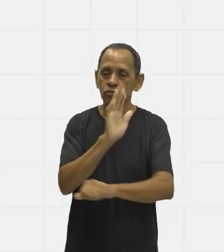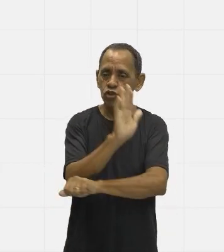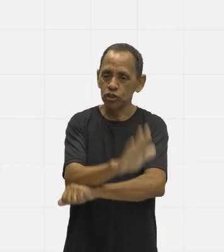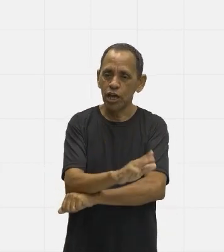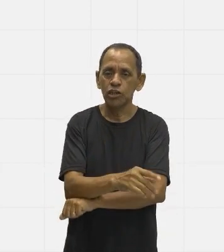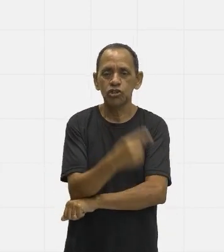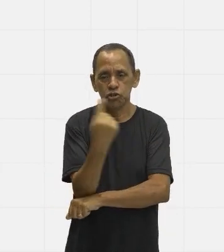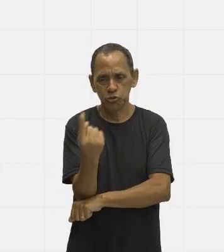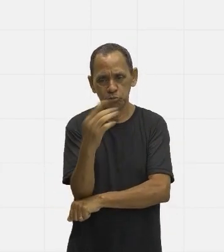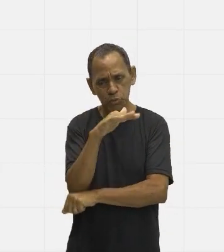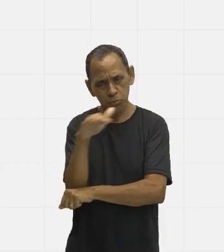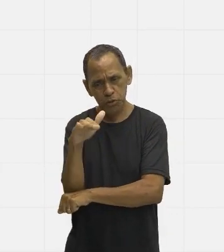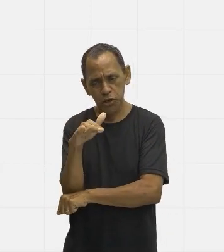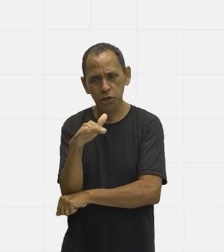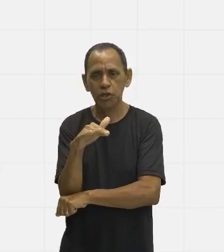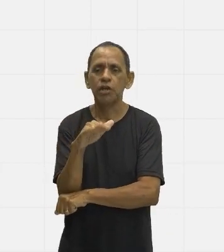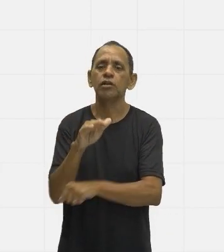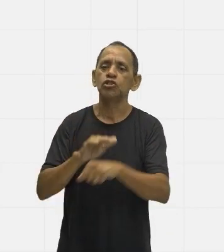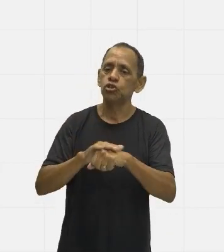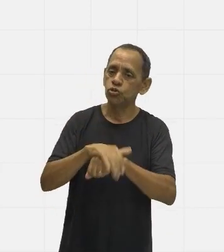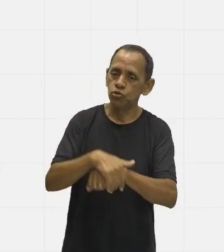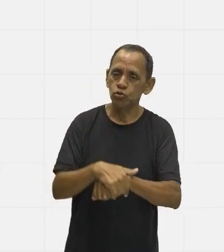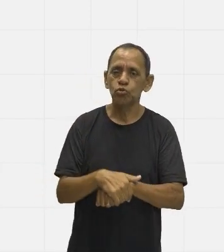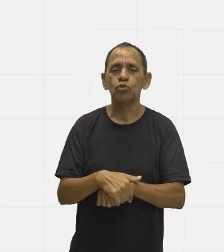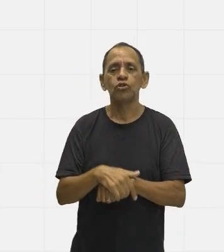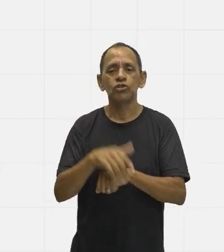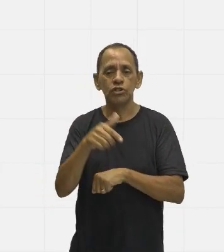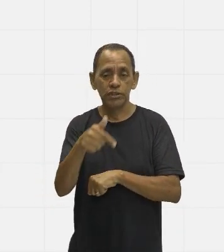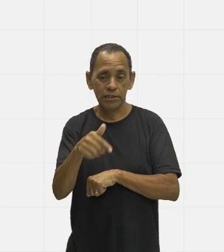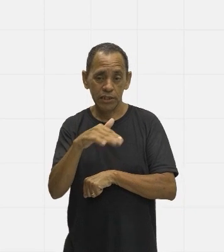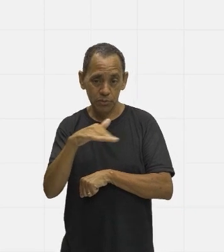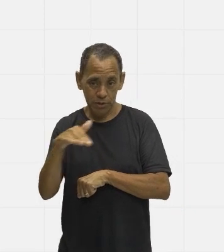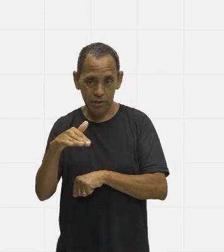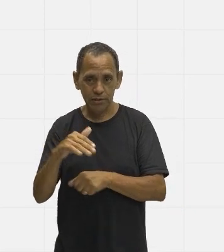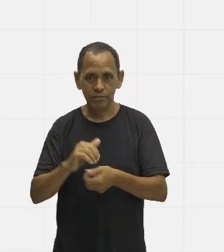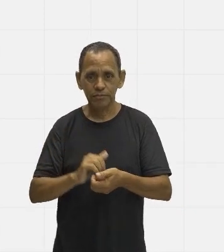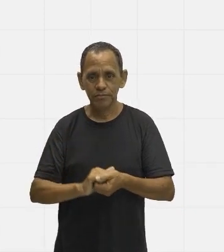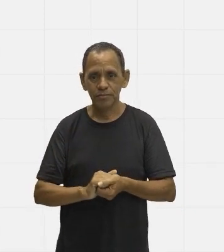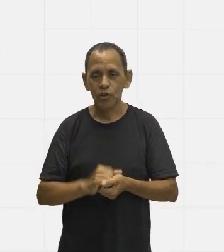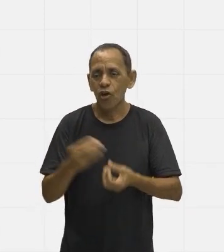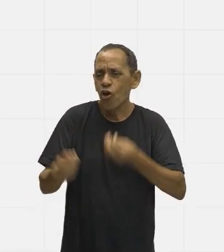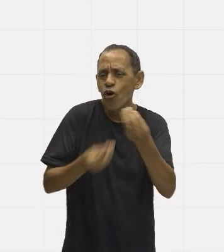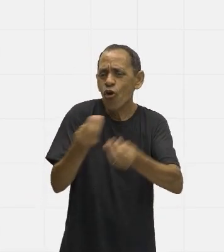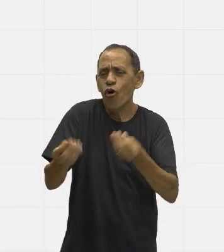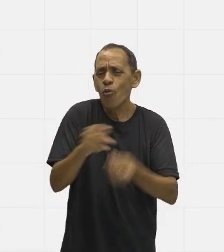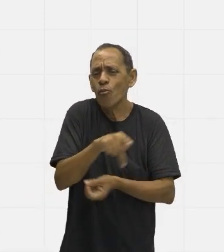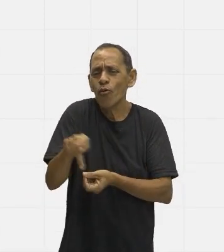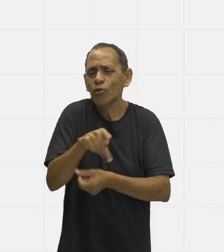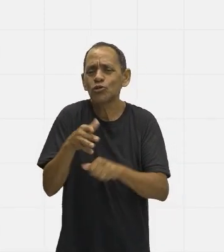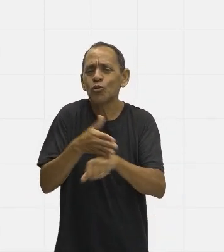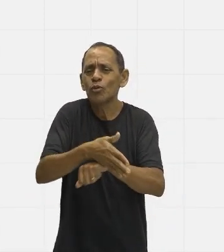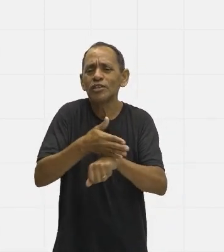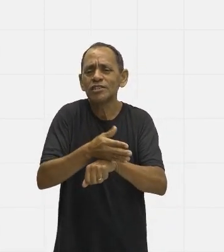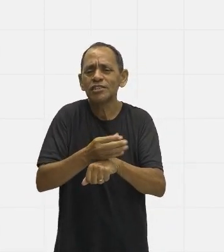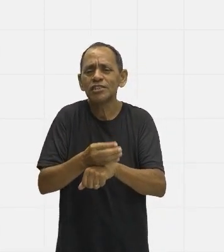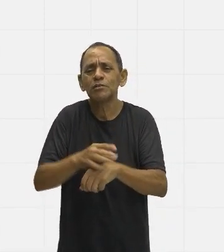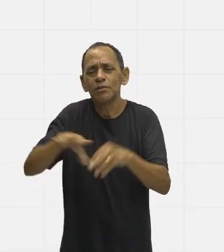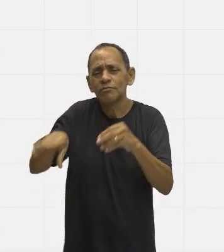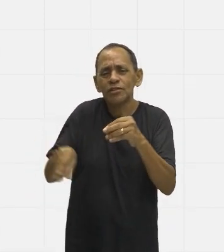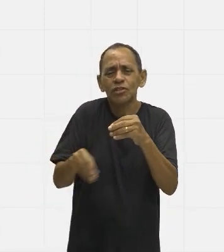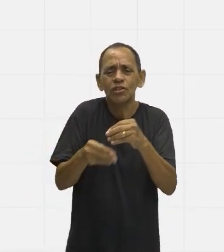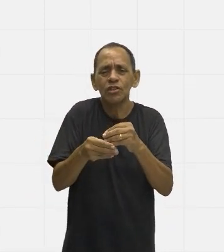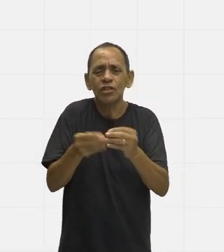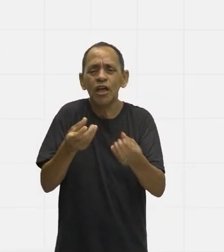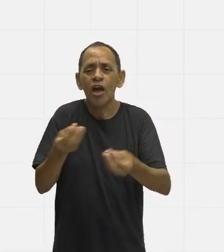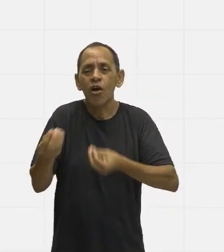jovens e adultos. E você, professor presencial, como você pode colaborar com essa aula? Olha aí, nós temos